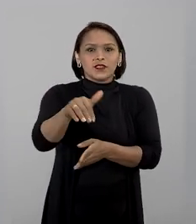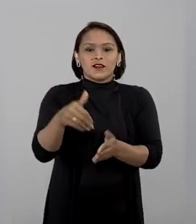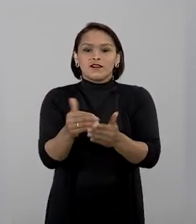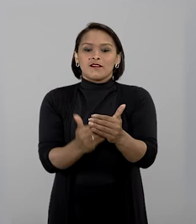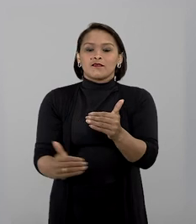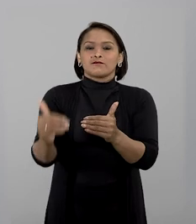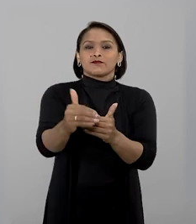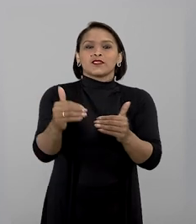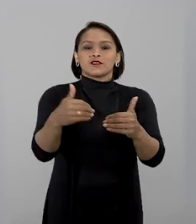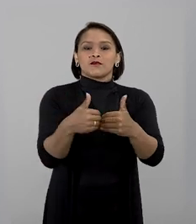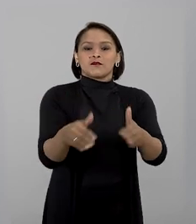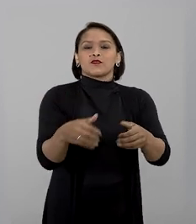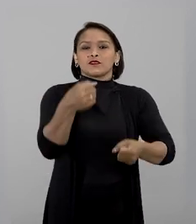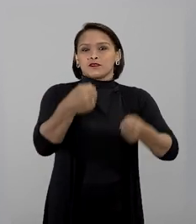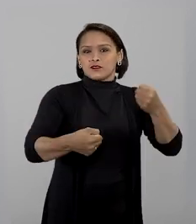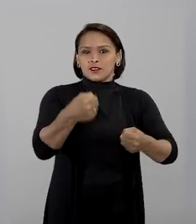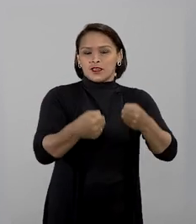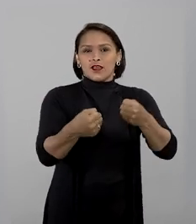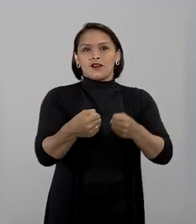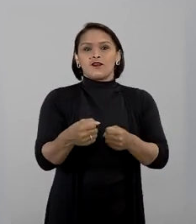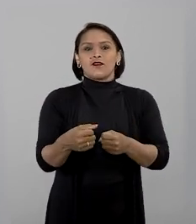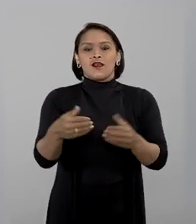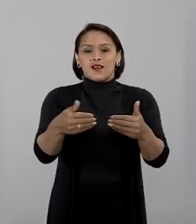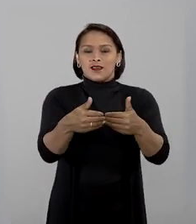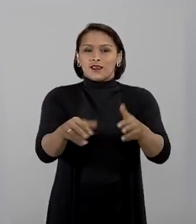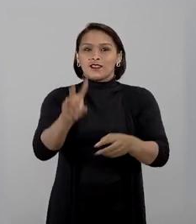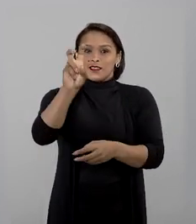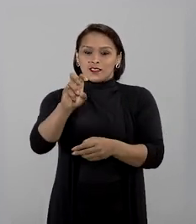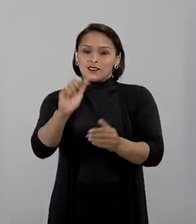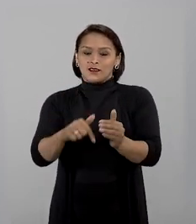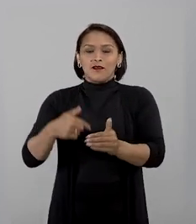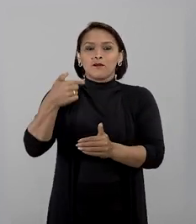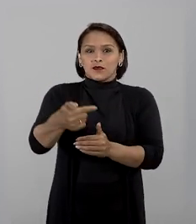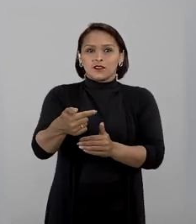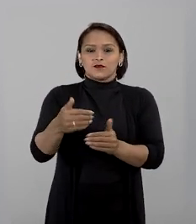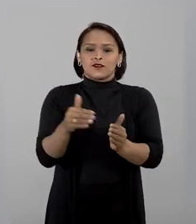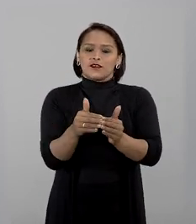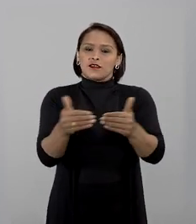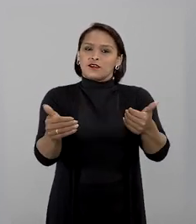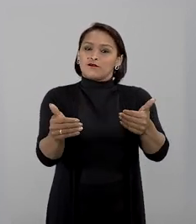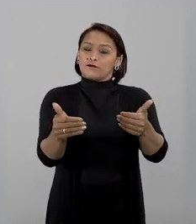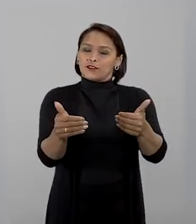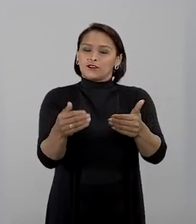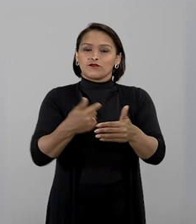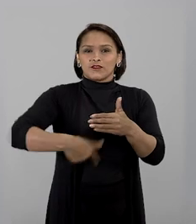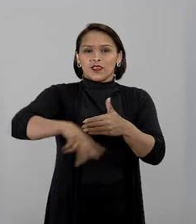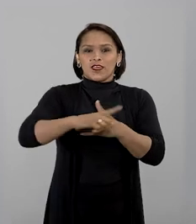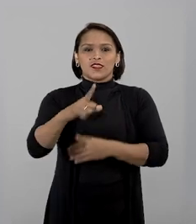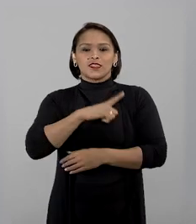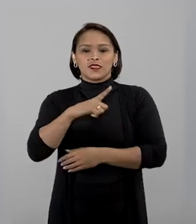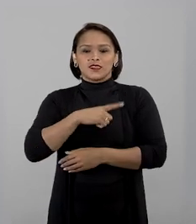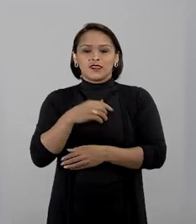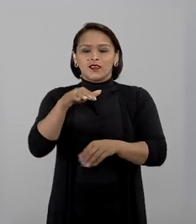vai passar por uma portaria de carros. A Golf 5 é a próxima entrada. Em frente à portaria,